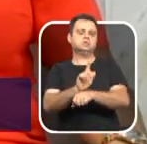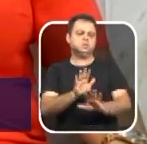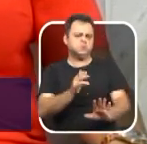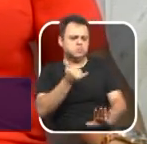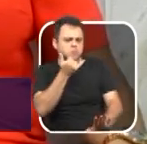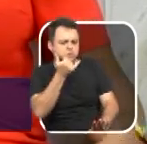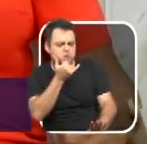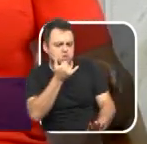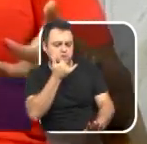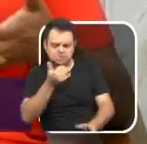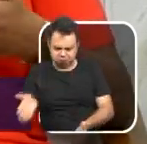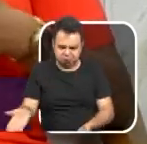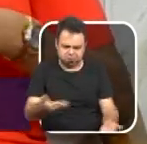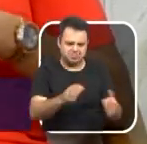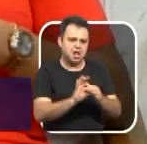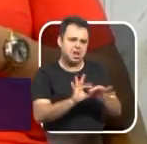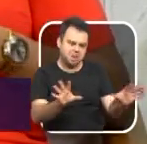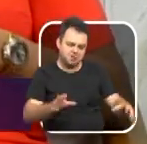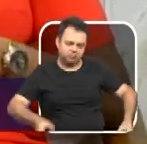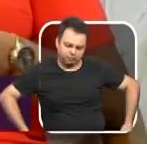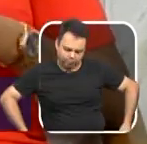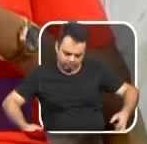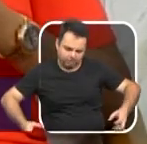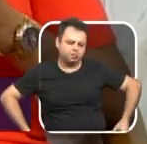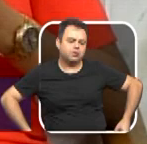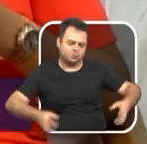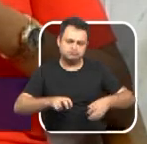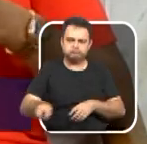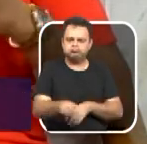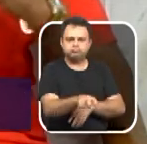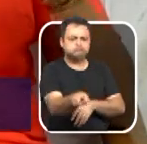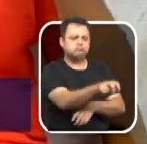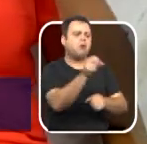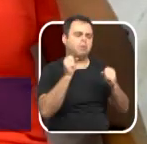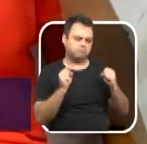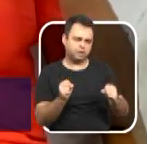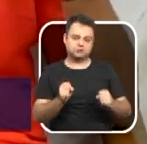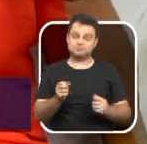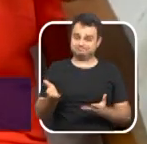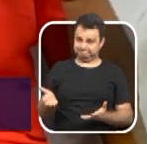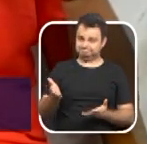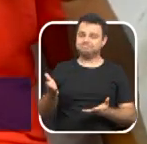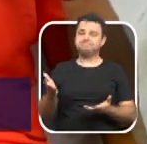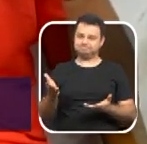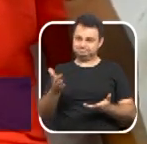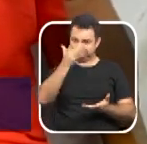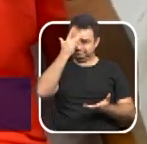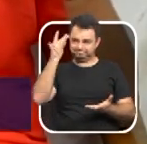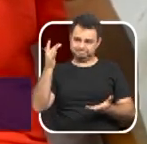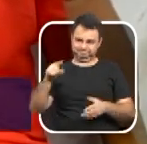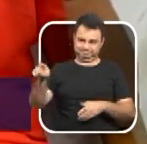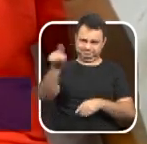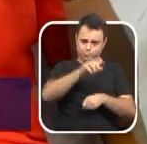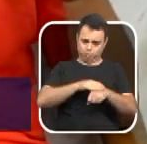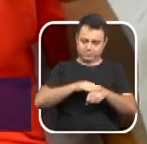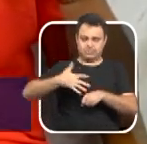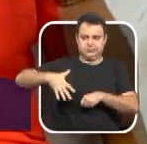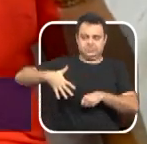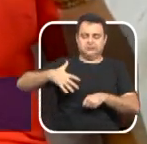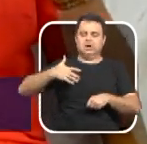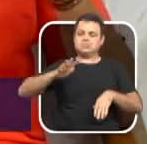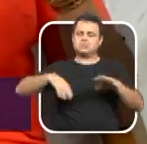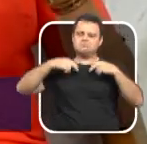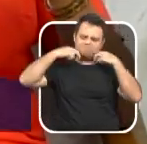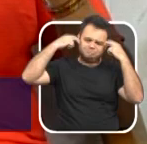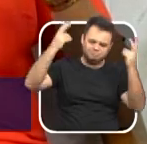essas pessoas. Elas já sofrem constantemente com medicamentos que alteram todo o comportamento do corpo, né? Então,